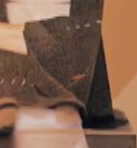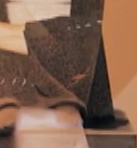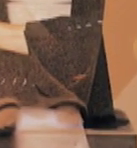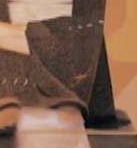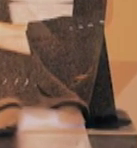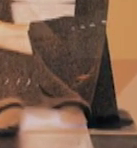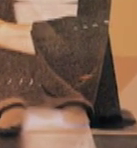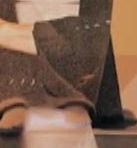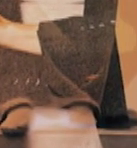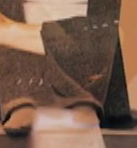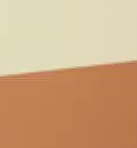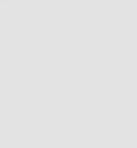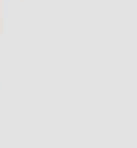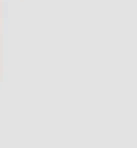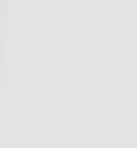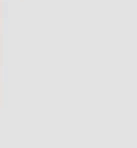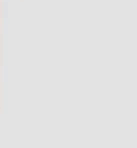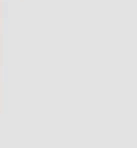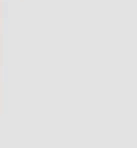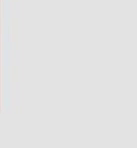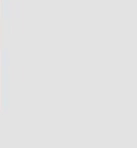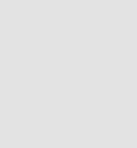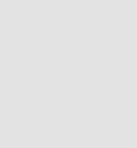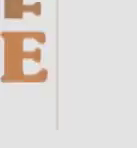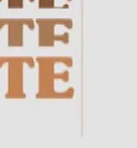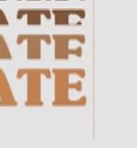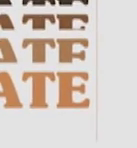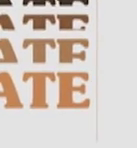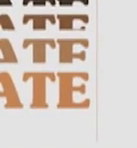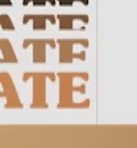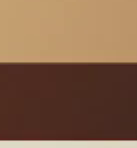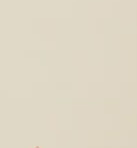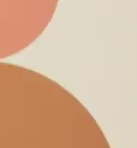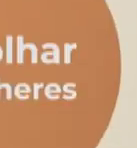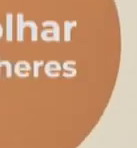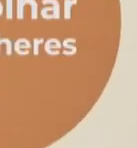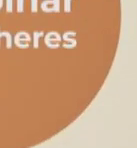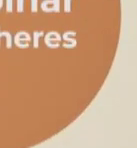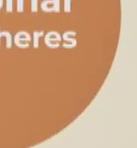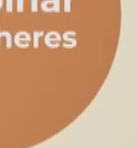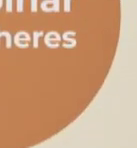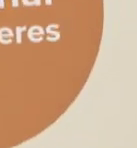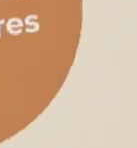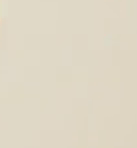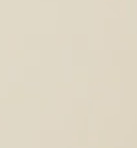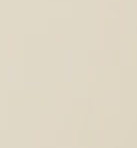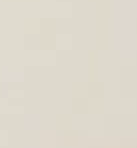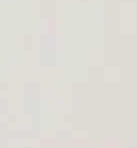letras maiúsculas por estas e por outras, imagem da justiça cega.